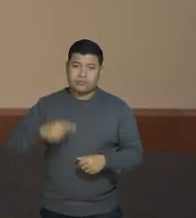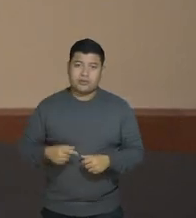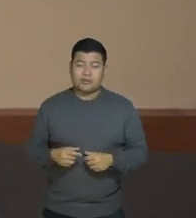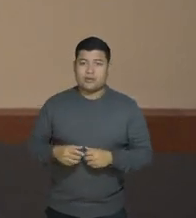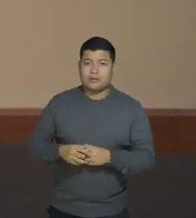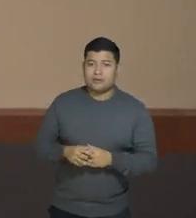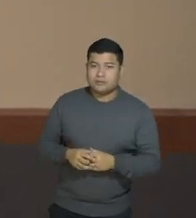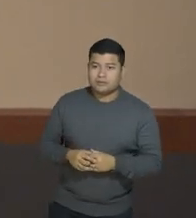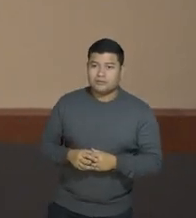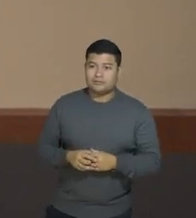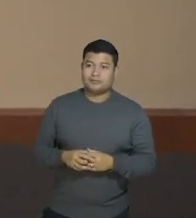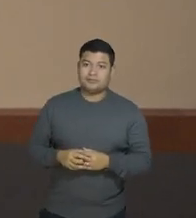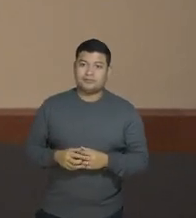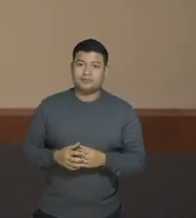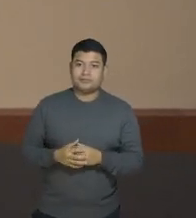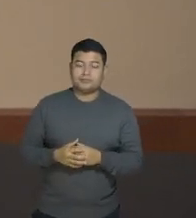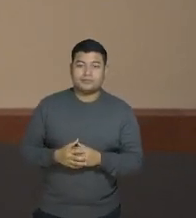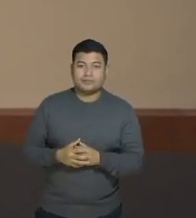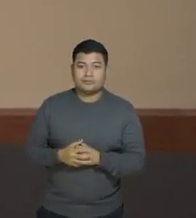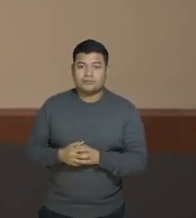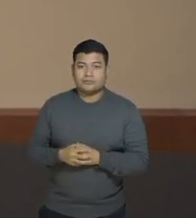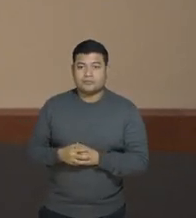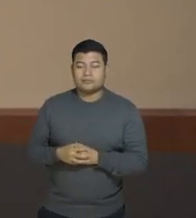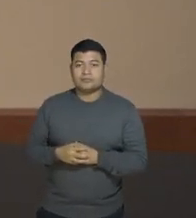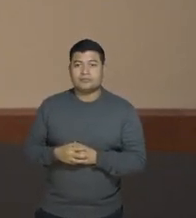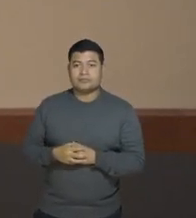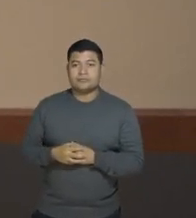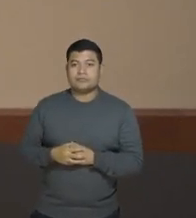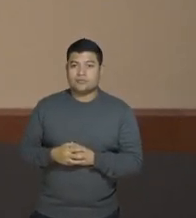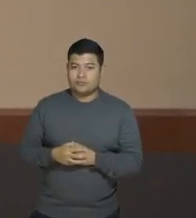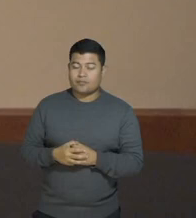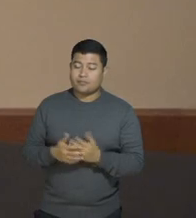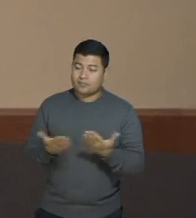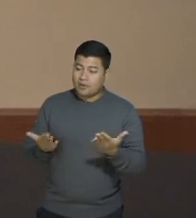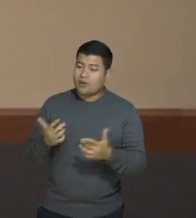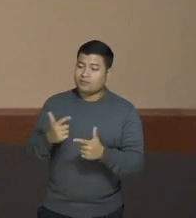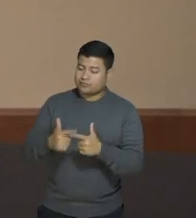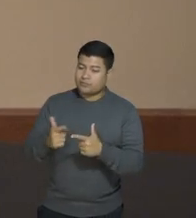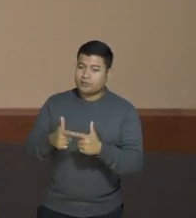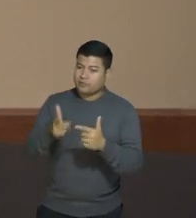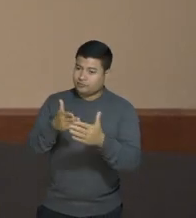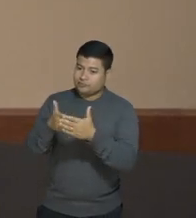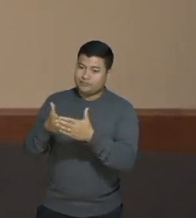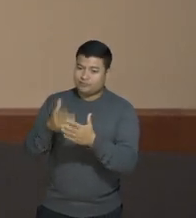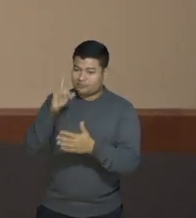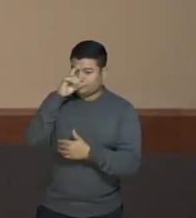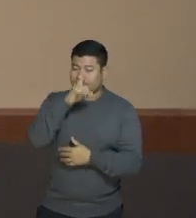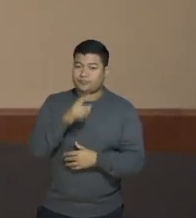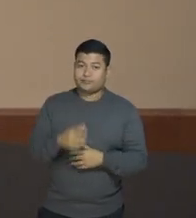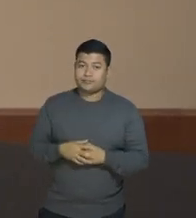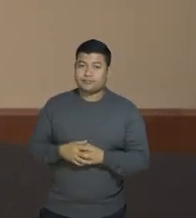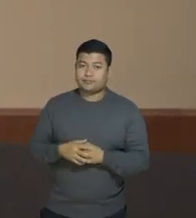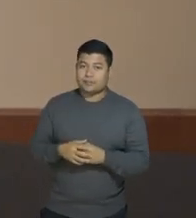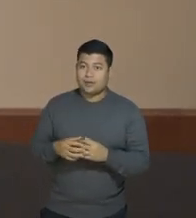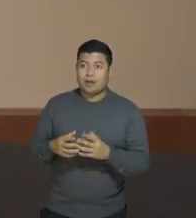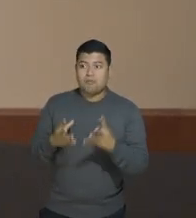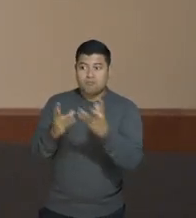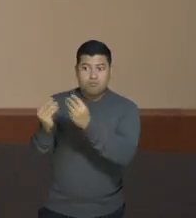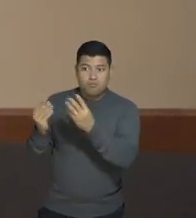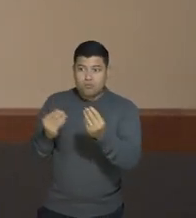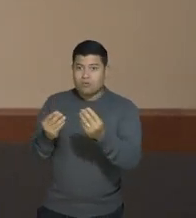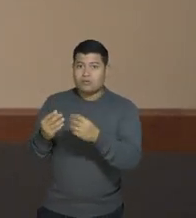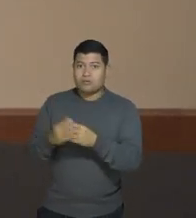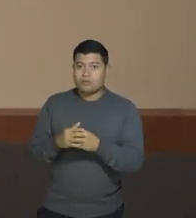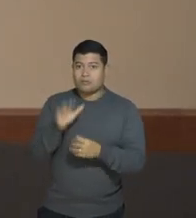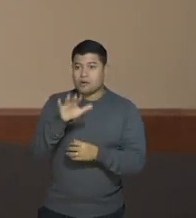exemplo, que fazem o processamento. Começa por aí. Então, é uma grande demanda e